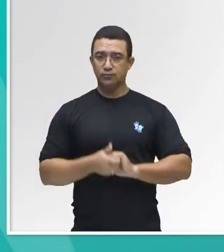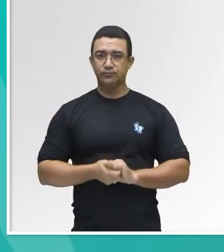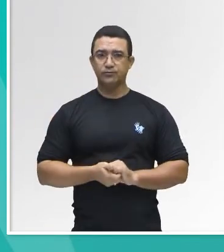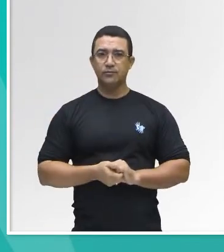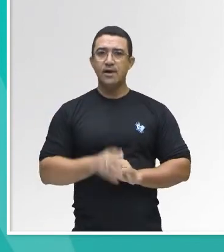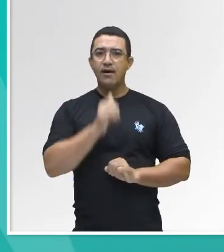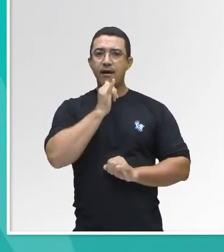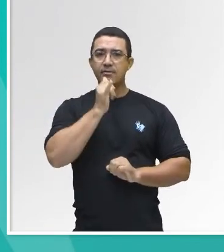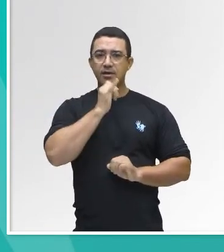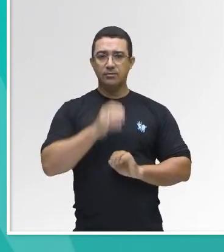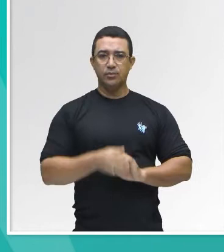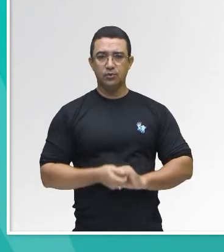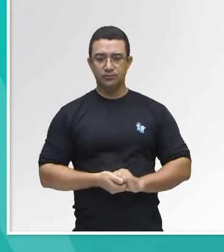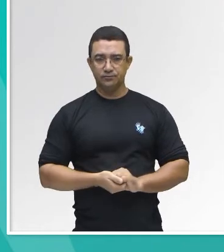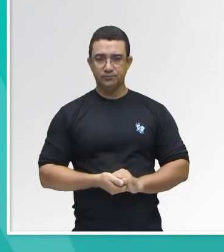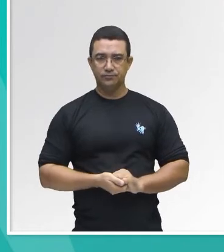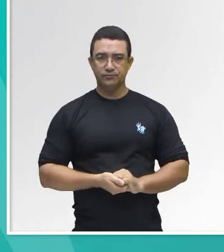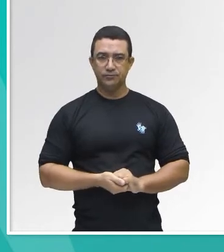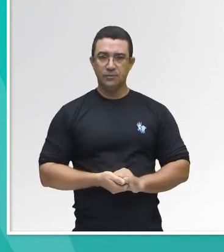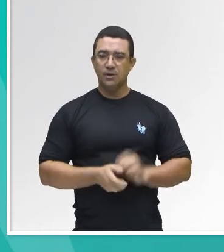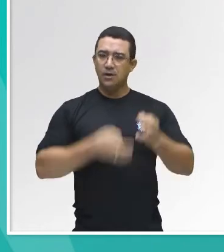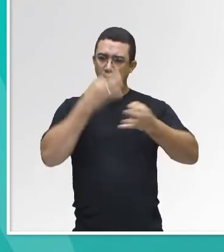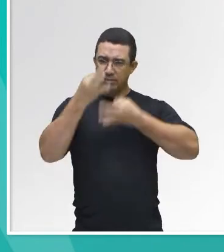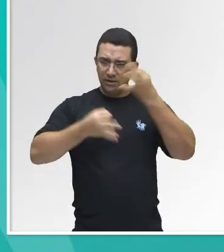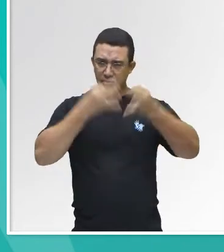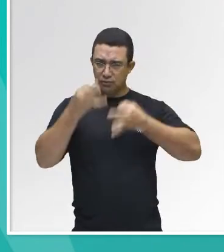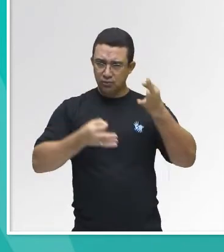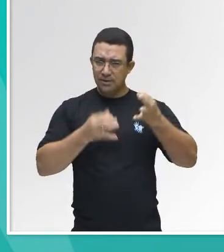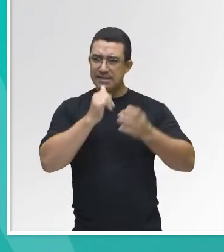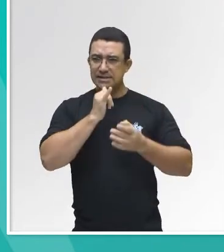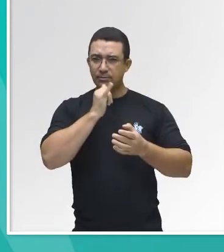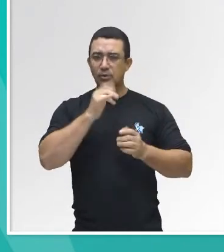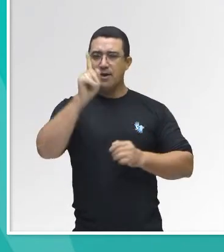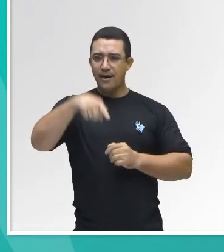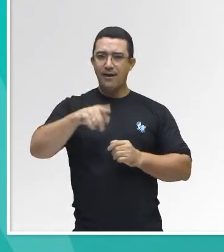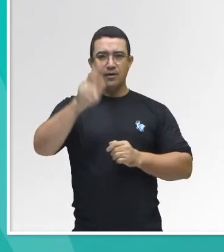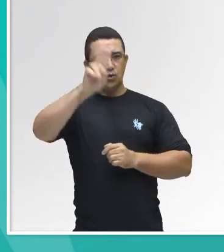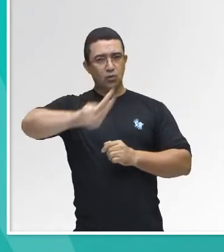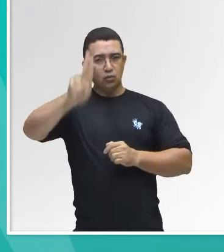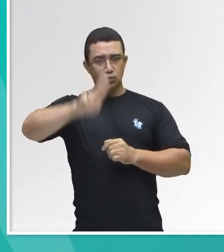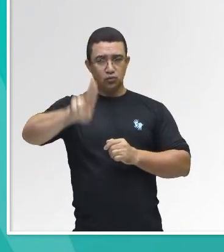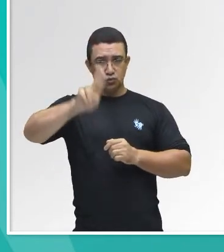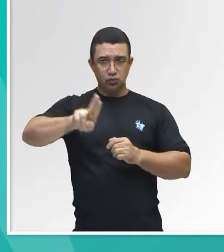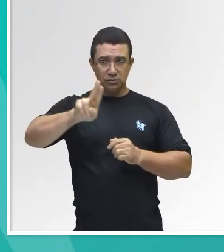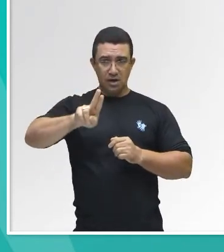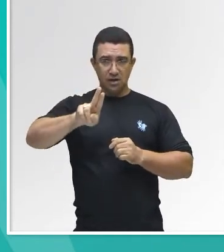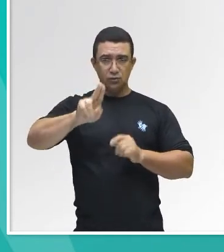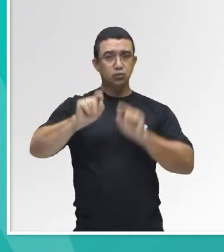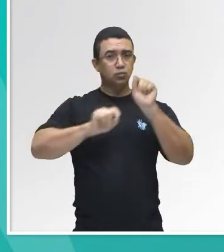exemplo de um argumento. Esse argumento é usado normalmente